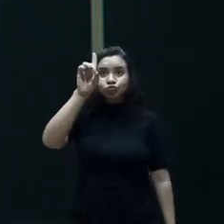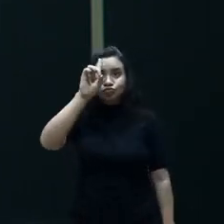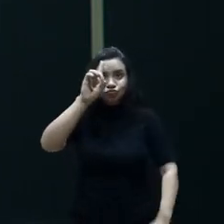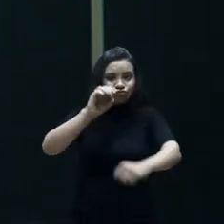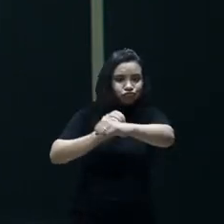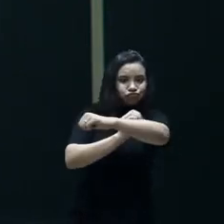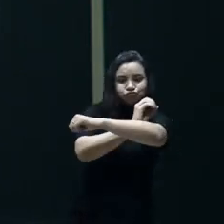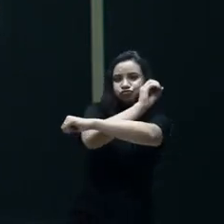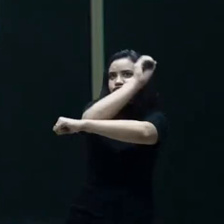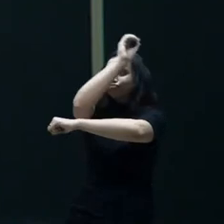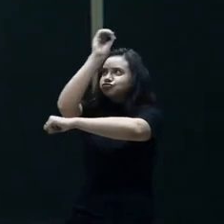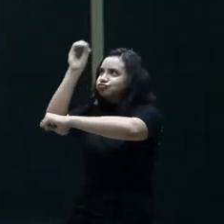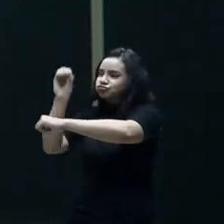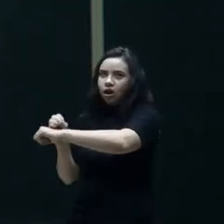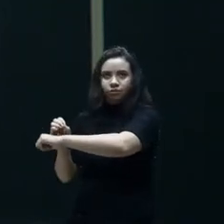Vou repetir.